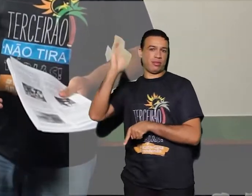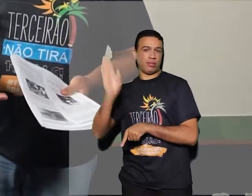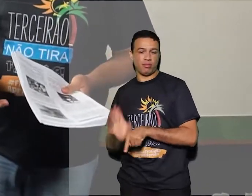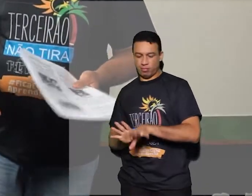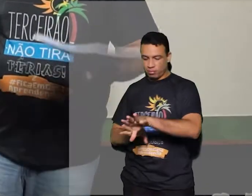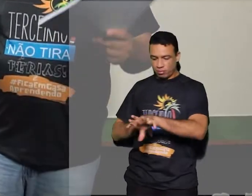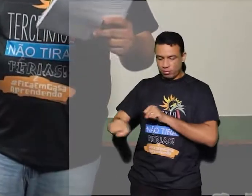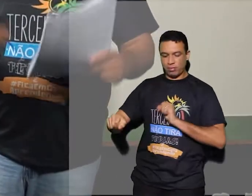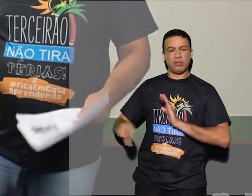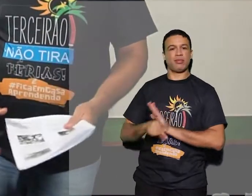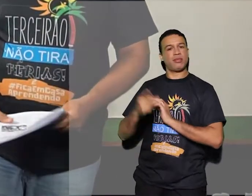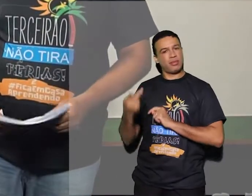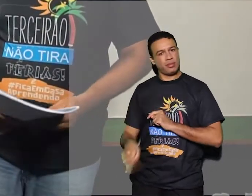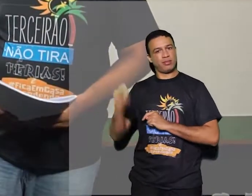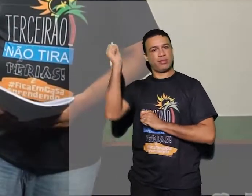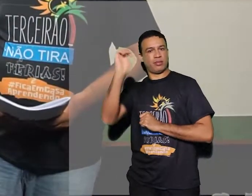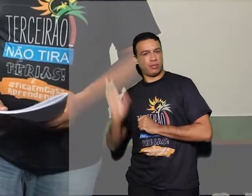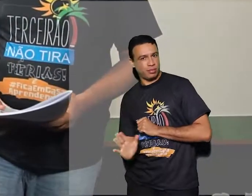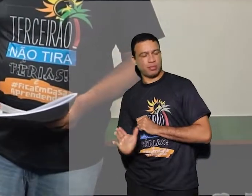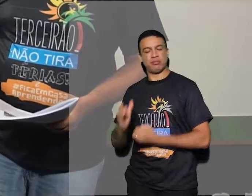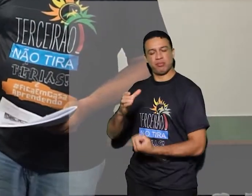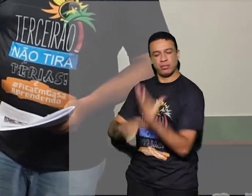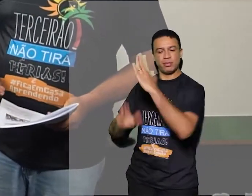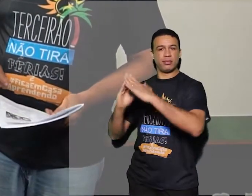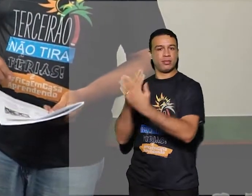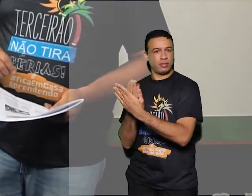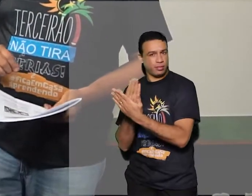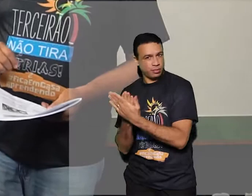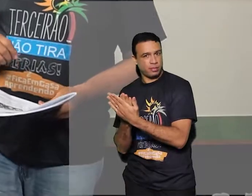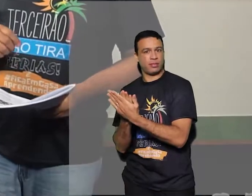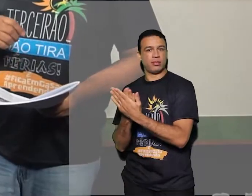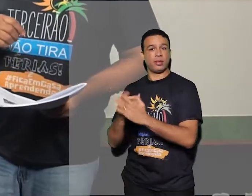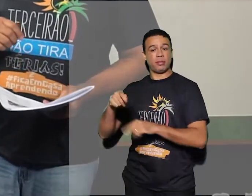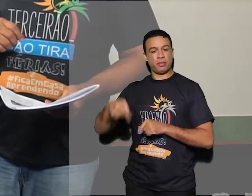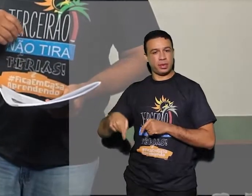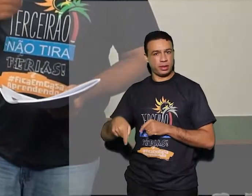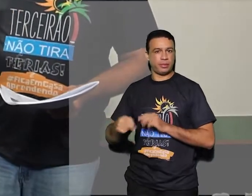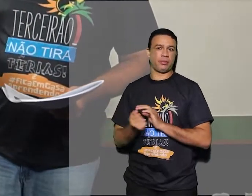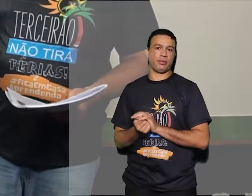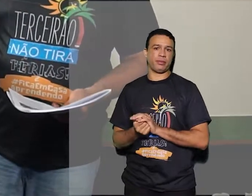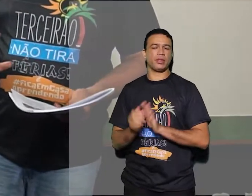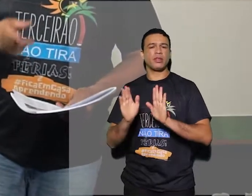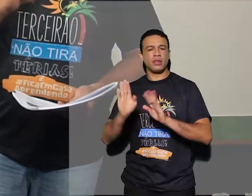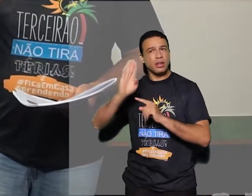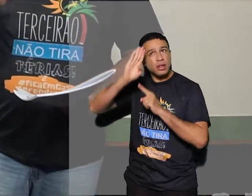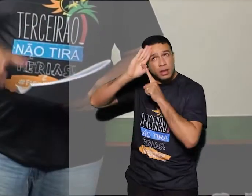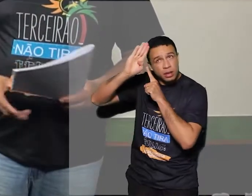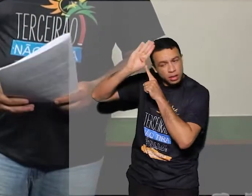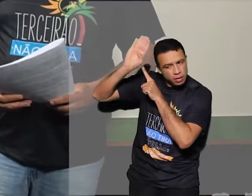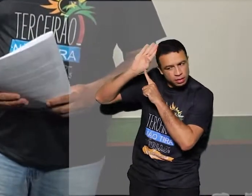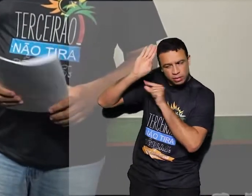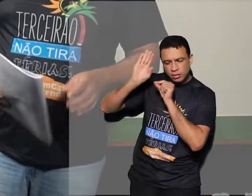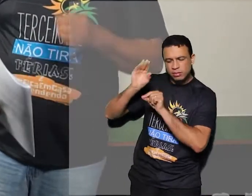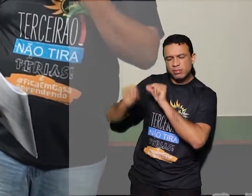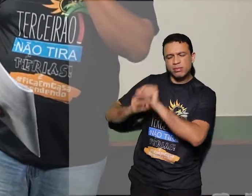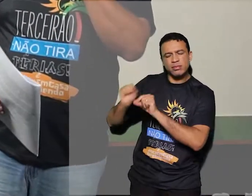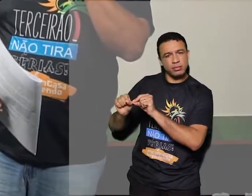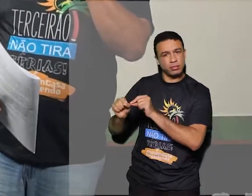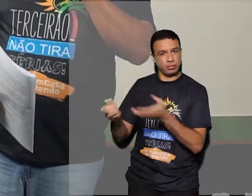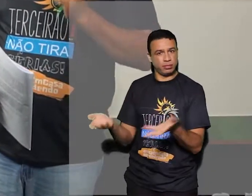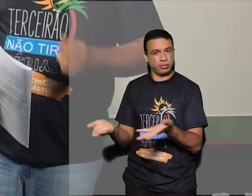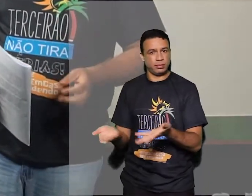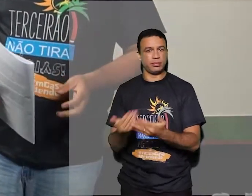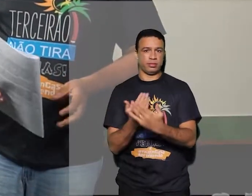formados no Brasil com a Escola Acadêmica Brasileira. Então, o que seria esse academicismo? Vamos passar para a gente dar uma olhada.